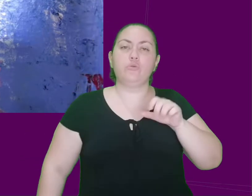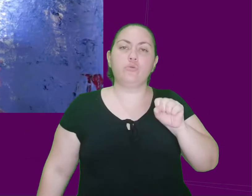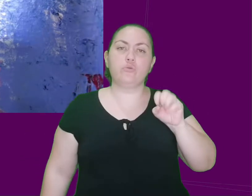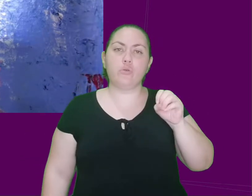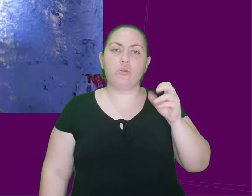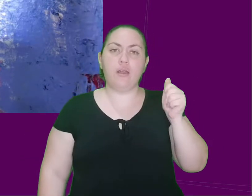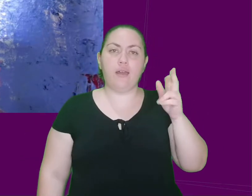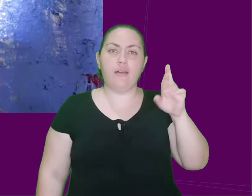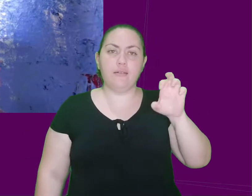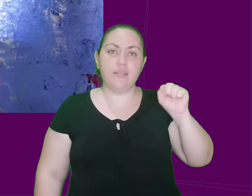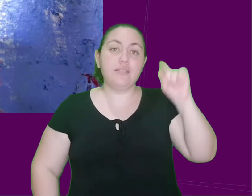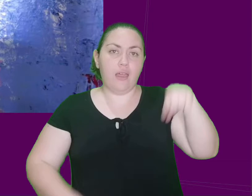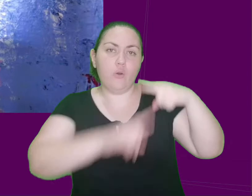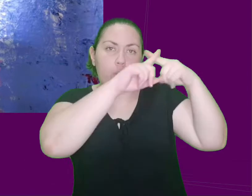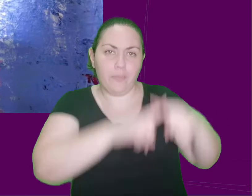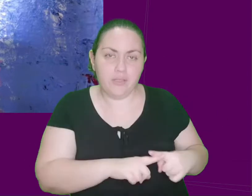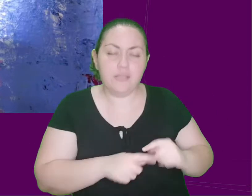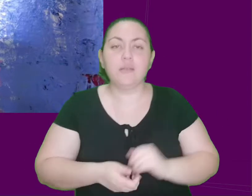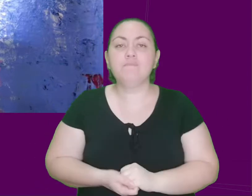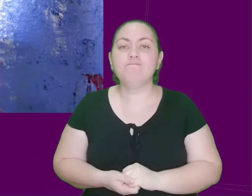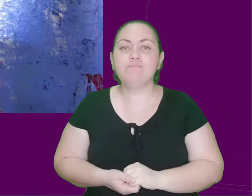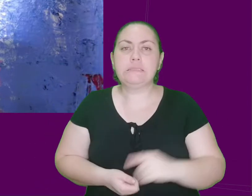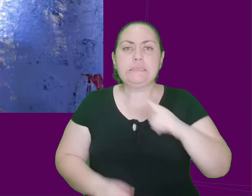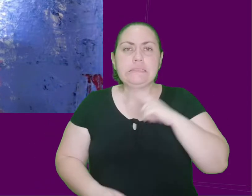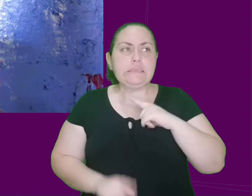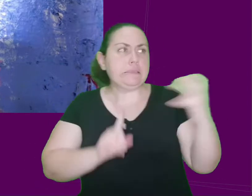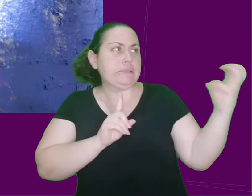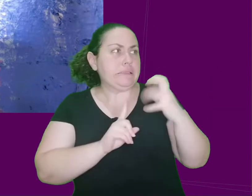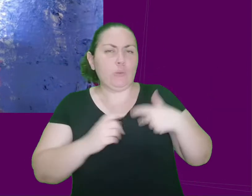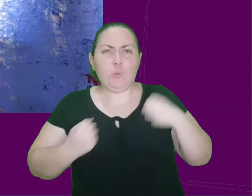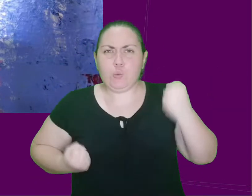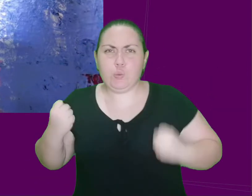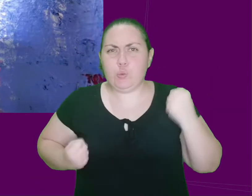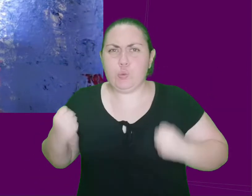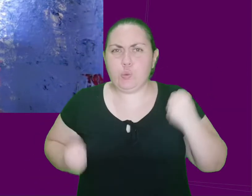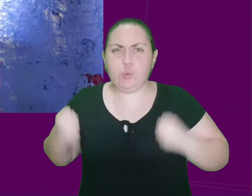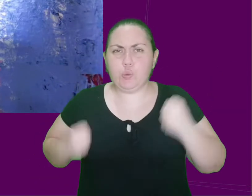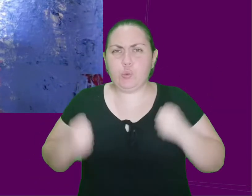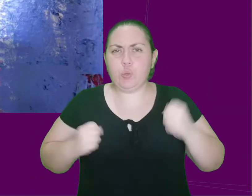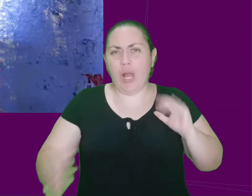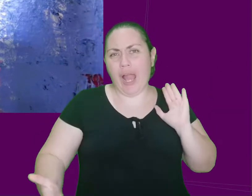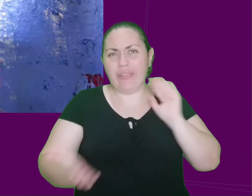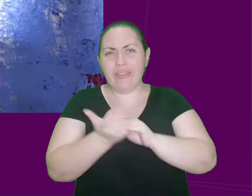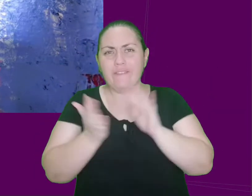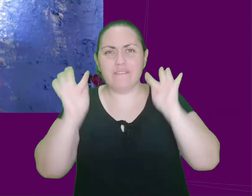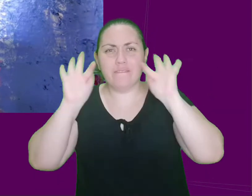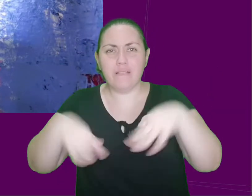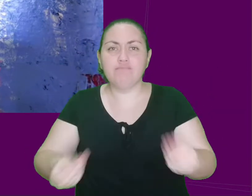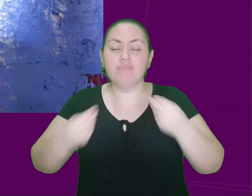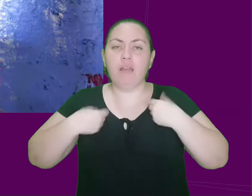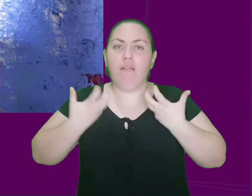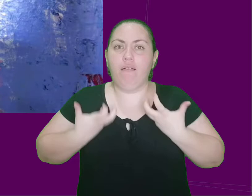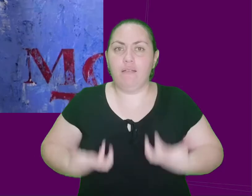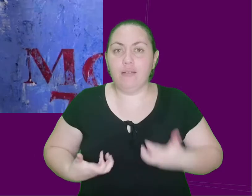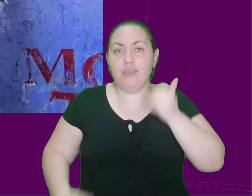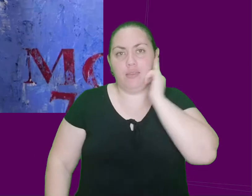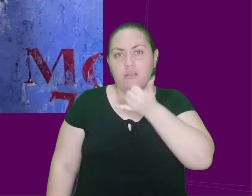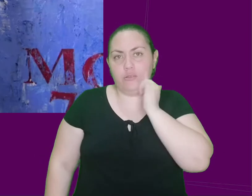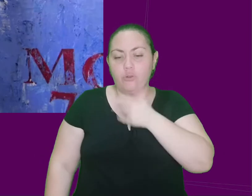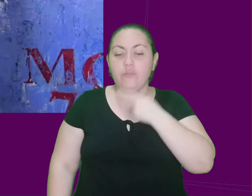Gordo Soares, com quem compete. A pressão por continuar a infindável marcha exaure esse